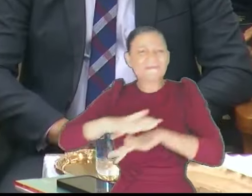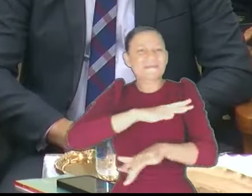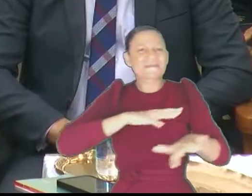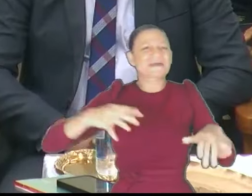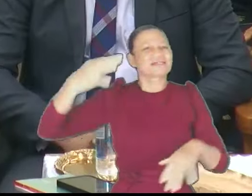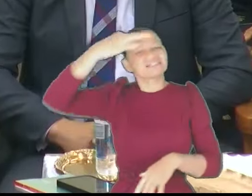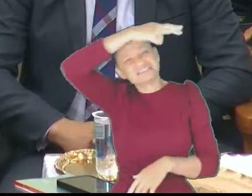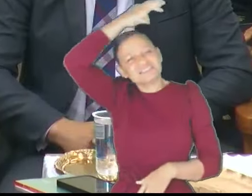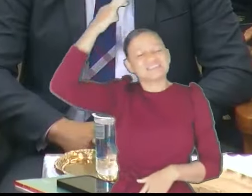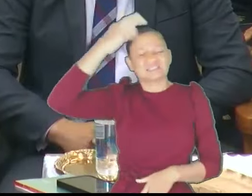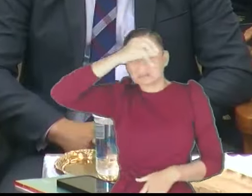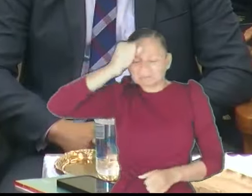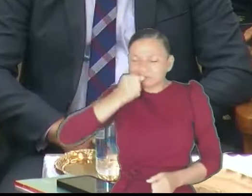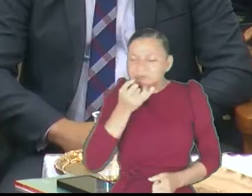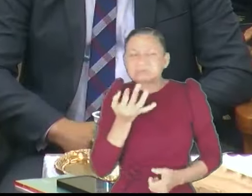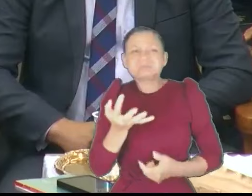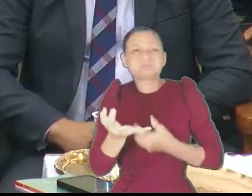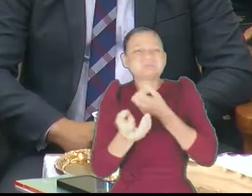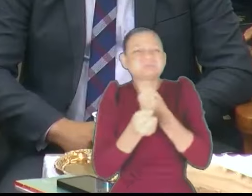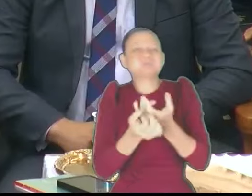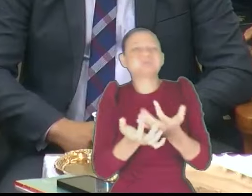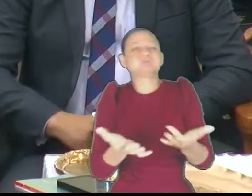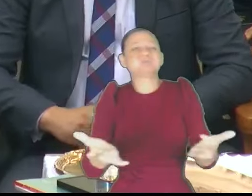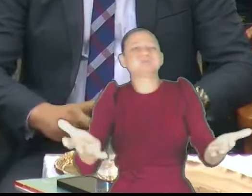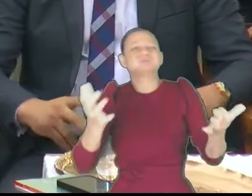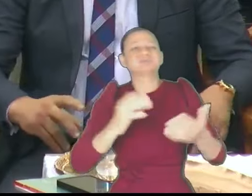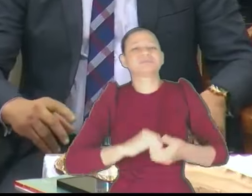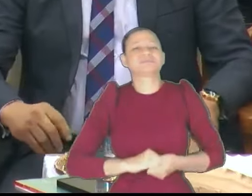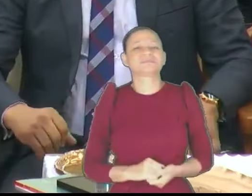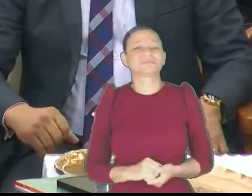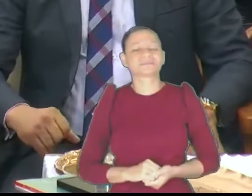que está soprando aqui.